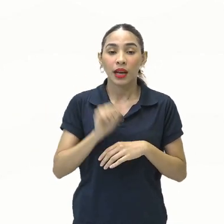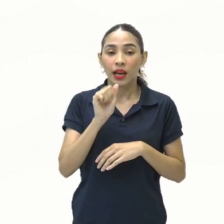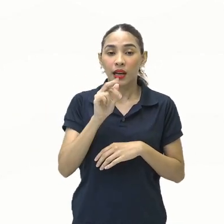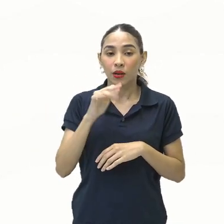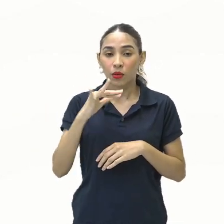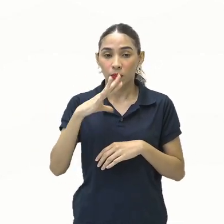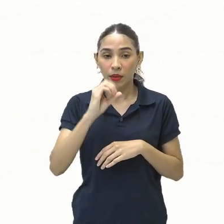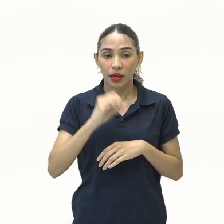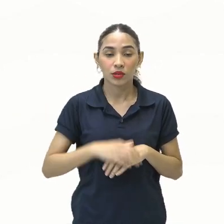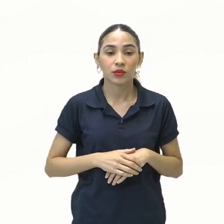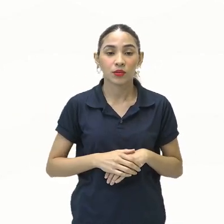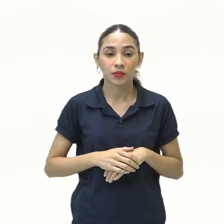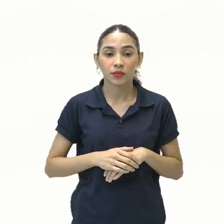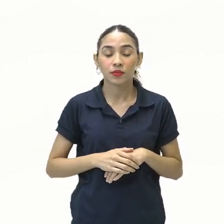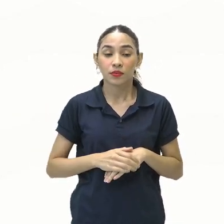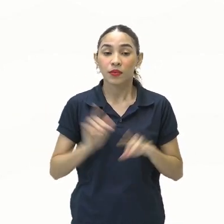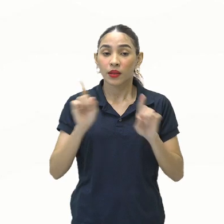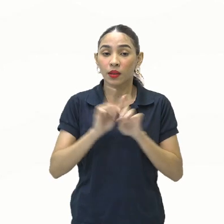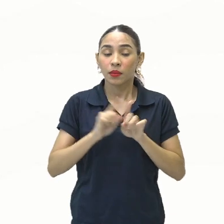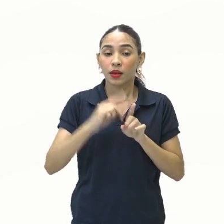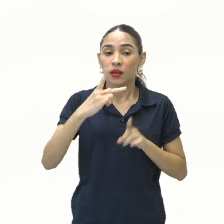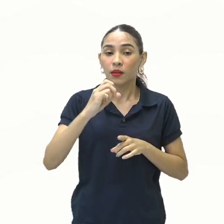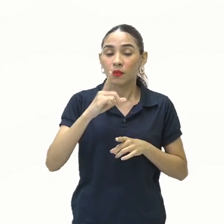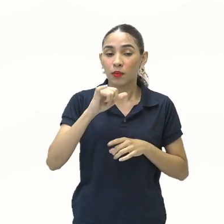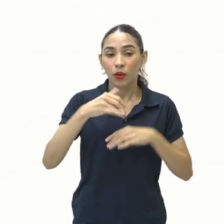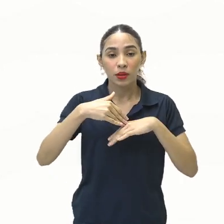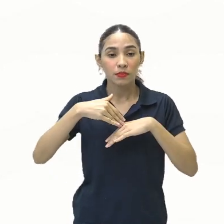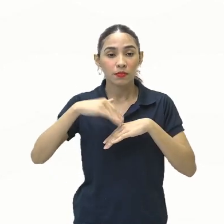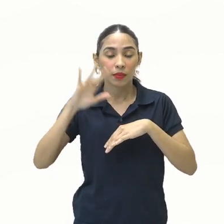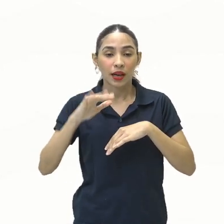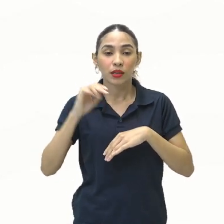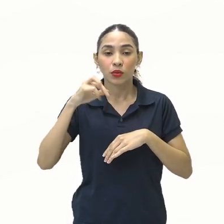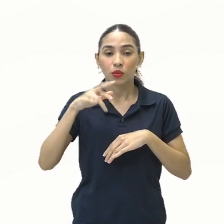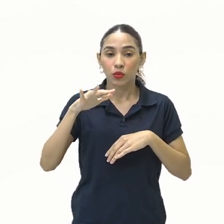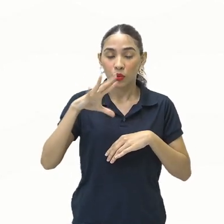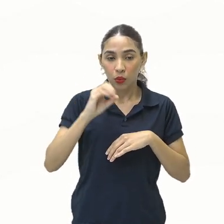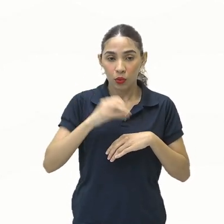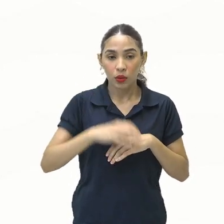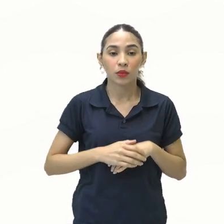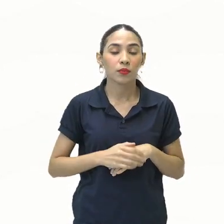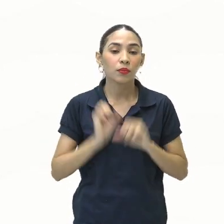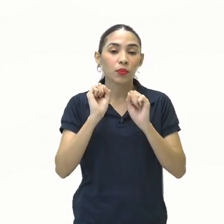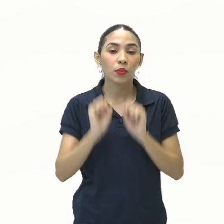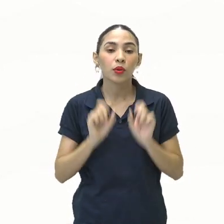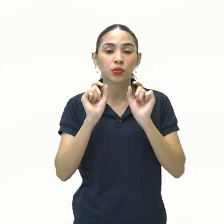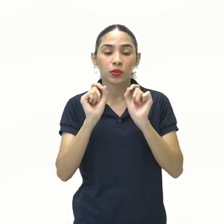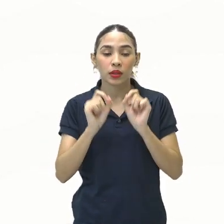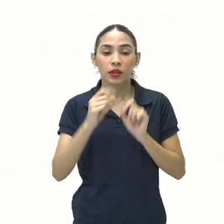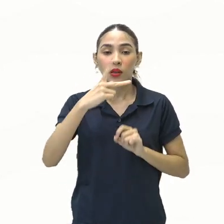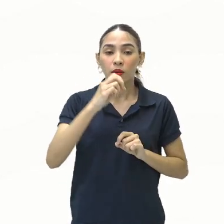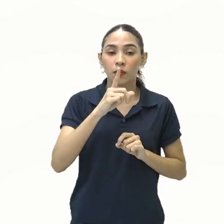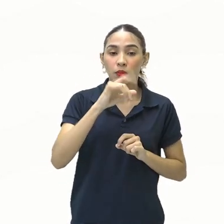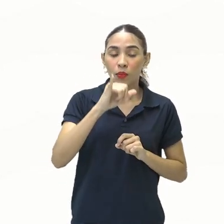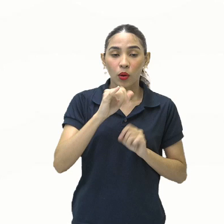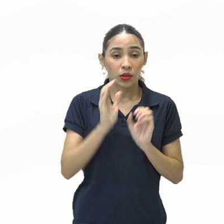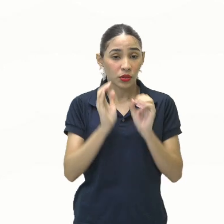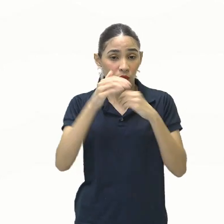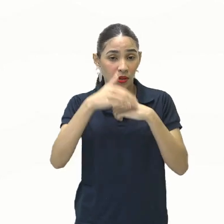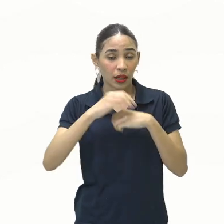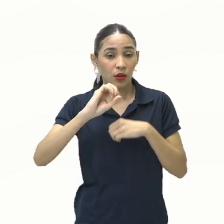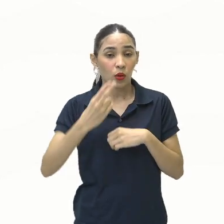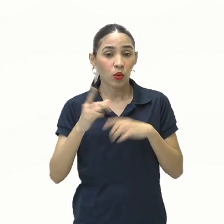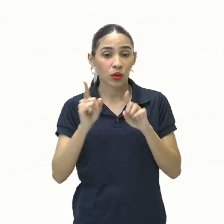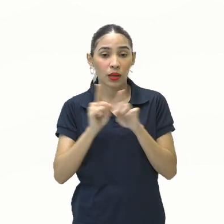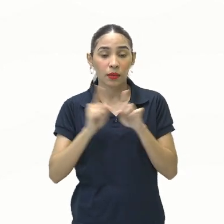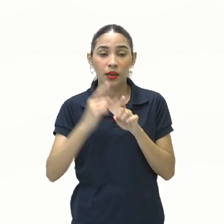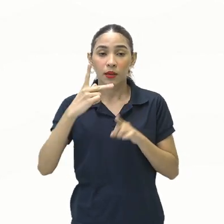aromático. E quando ela é polinuclear, que tem mais de um núcleo aromático, ela pode ser polinuclear isolada ou pode